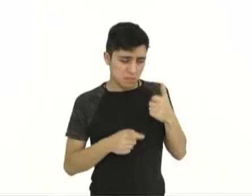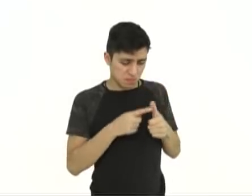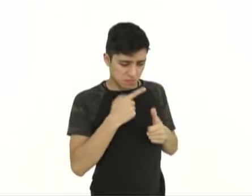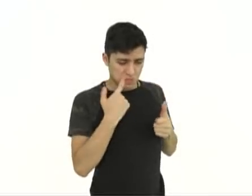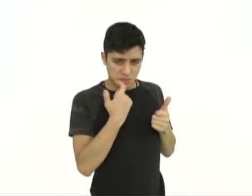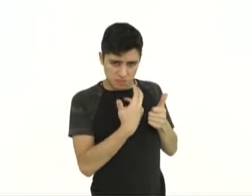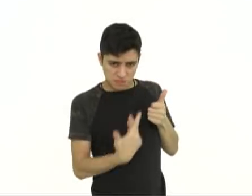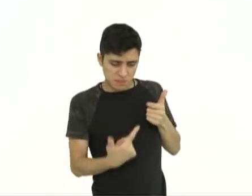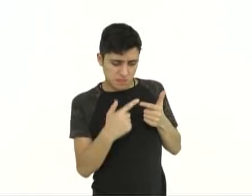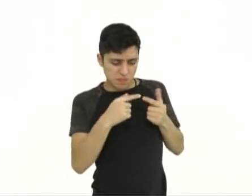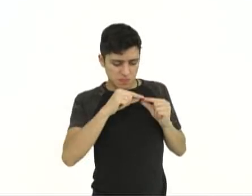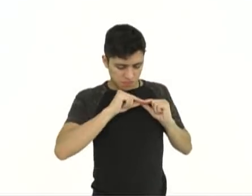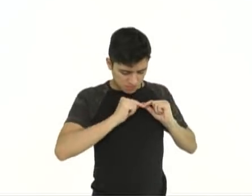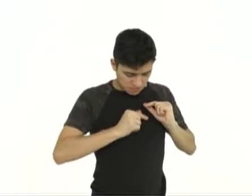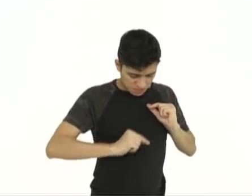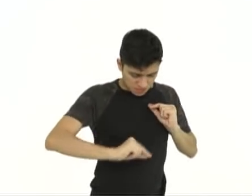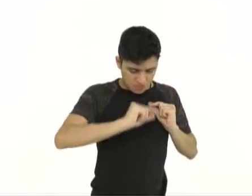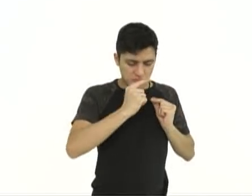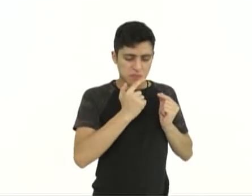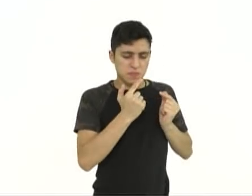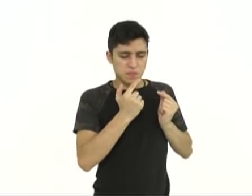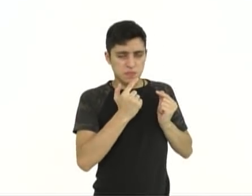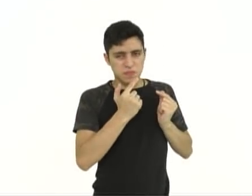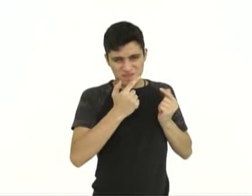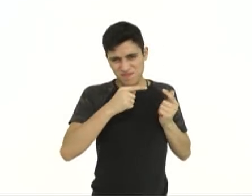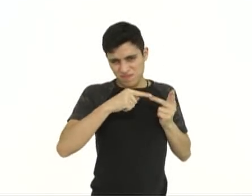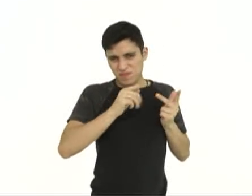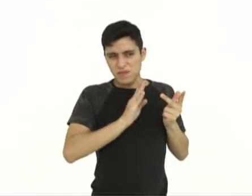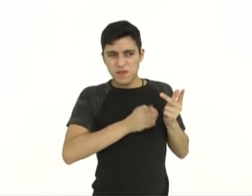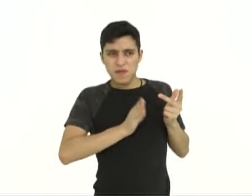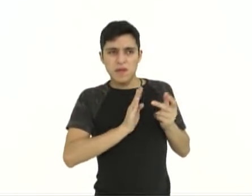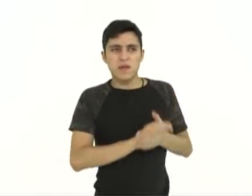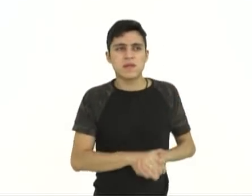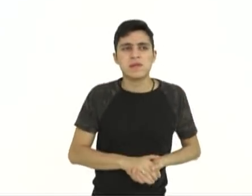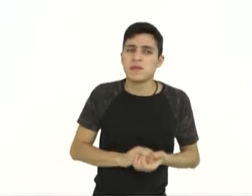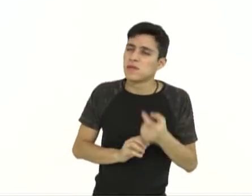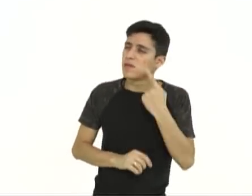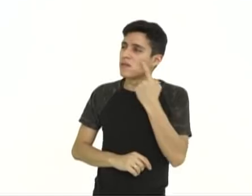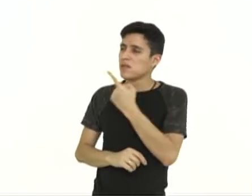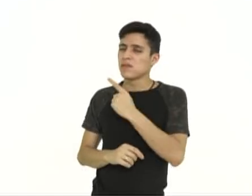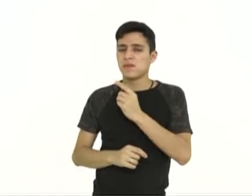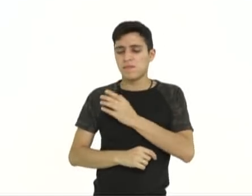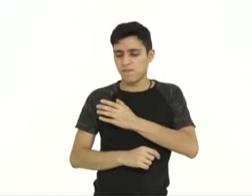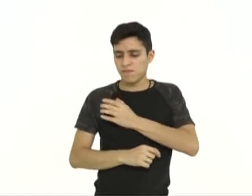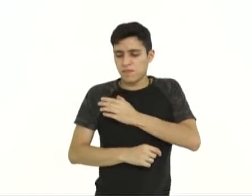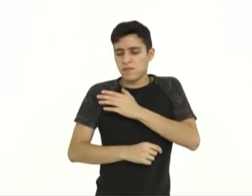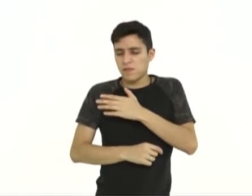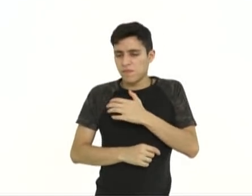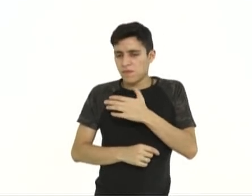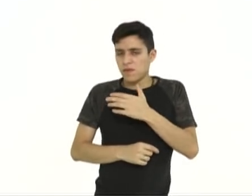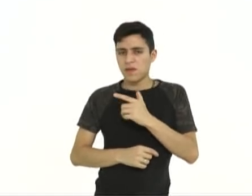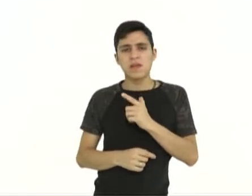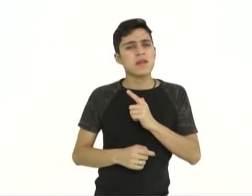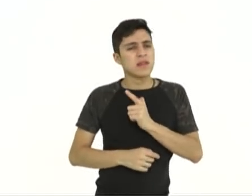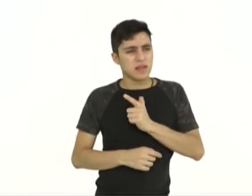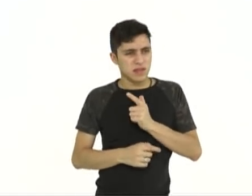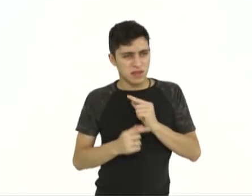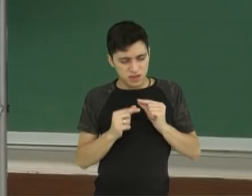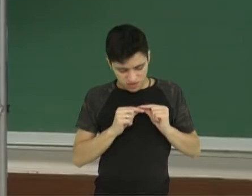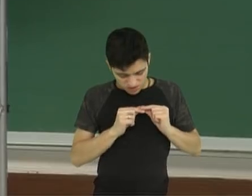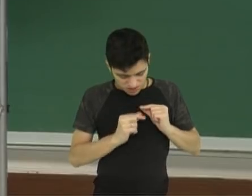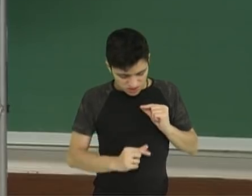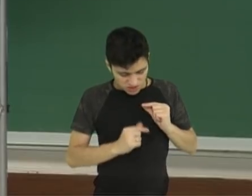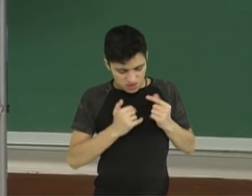por vasos sanguíneos e o coração. Olhem aqui a imagem. Eu trago o coração para vocês e eu tenho os vasos,